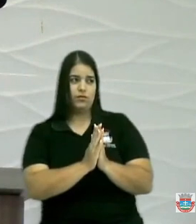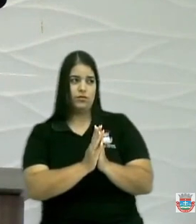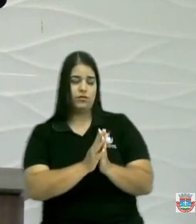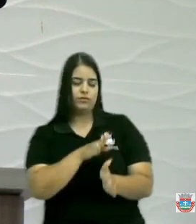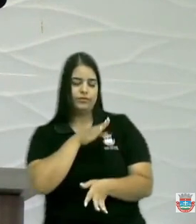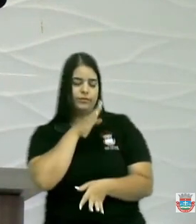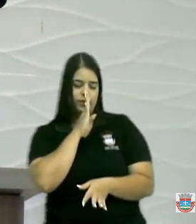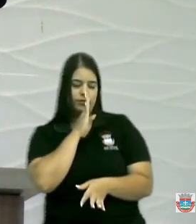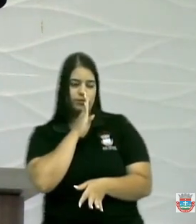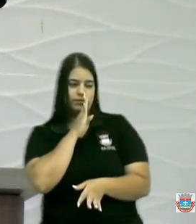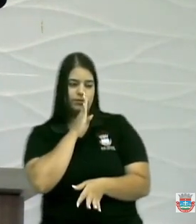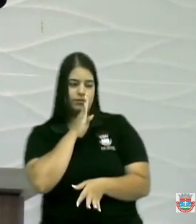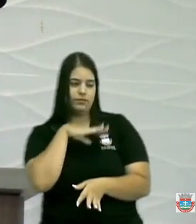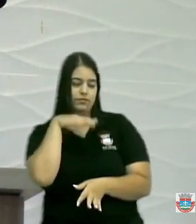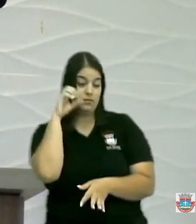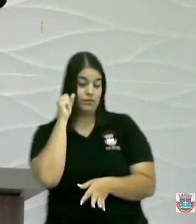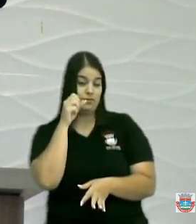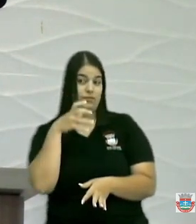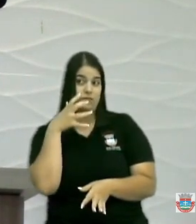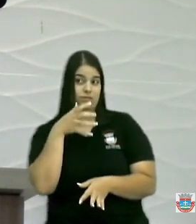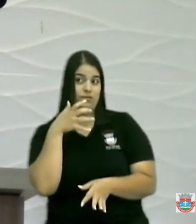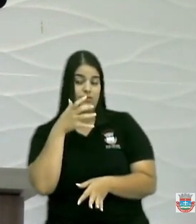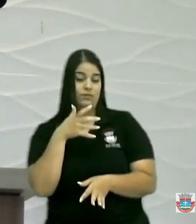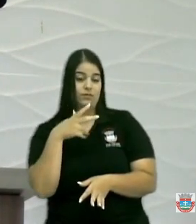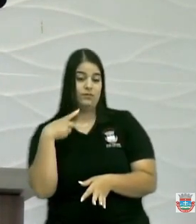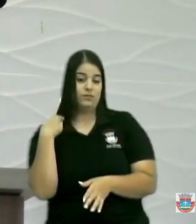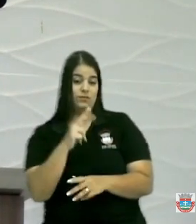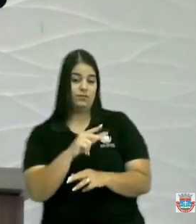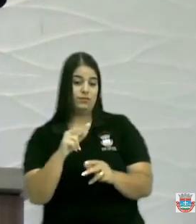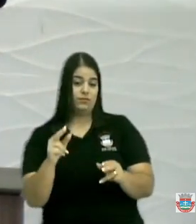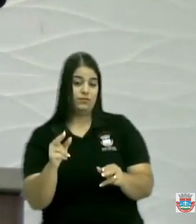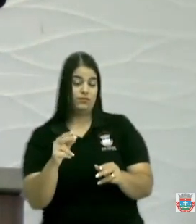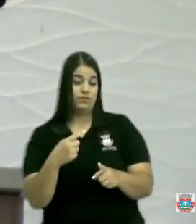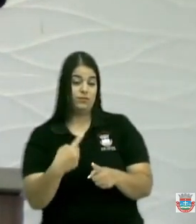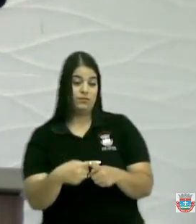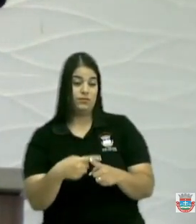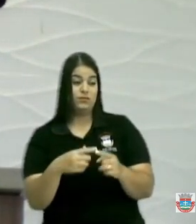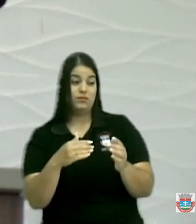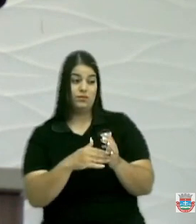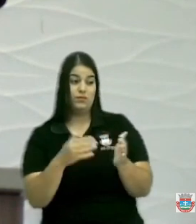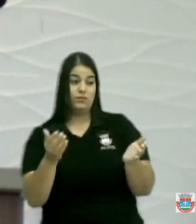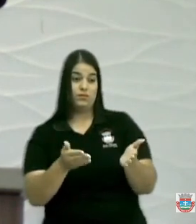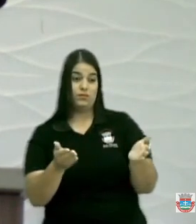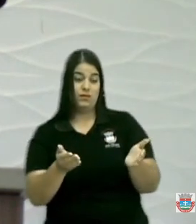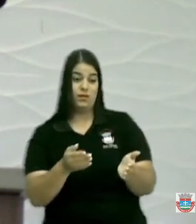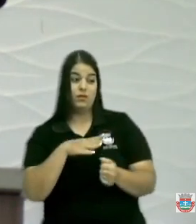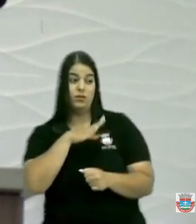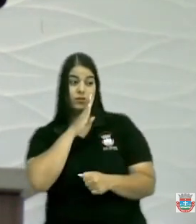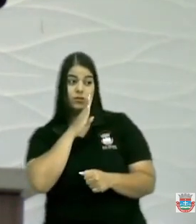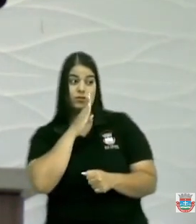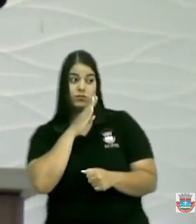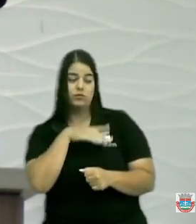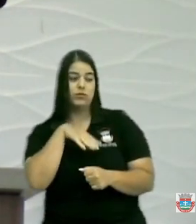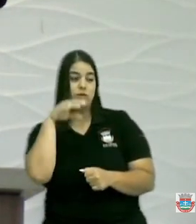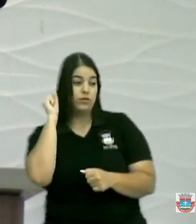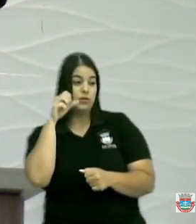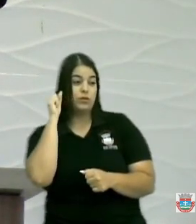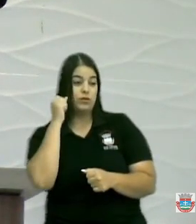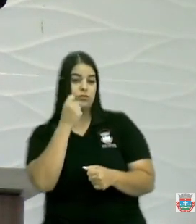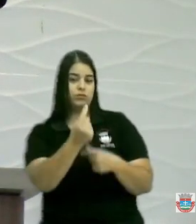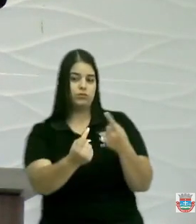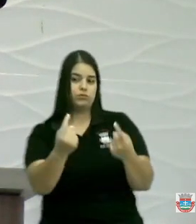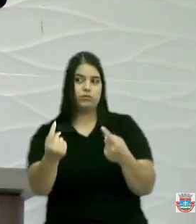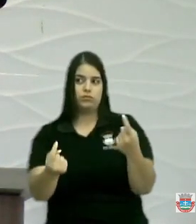fique aí escutando o discurso dos colegas vereadores. Porque até o momento eu fiquei escutando o discurso de